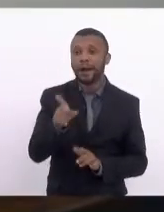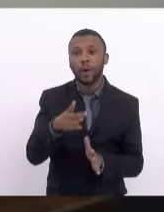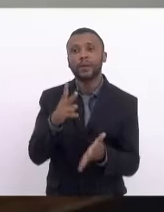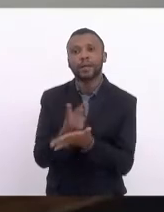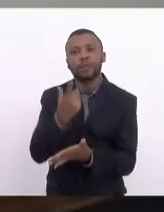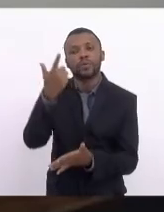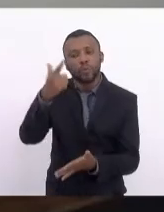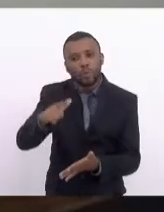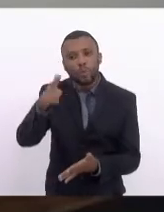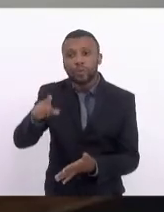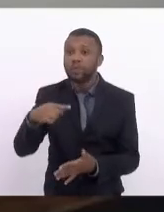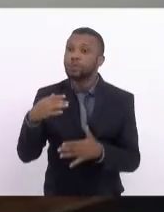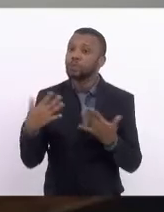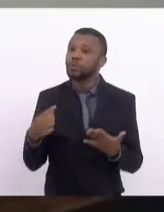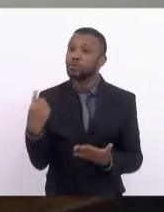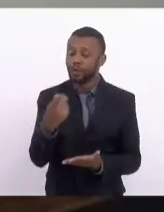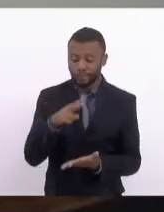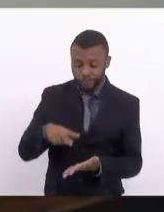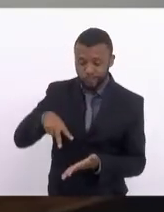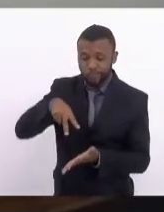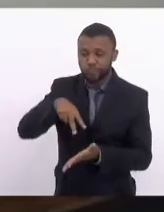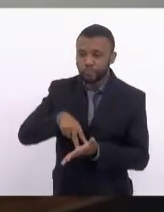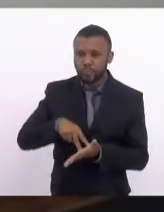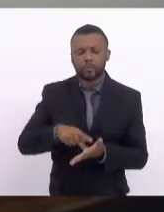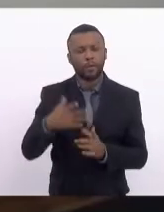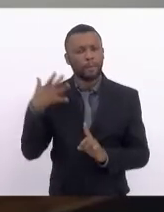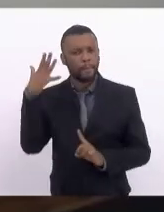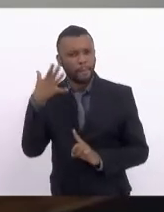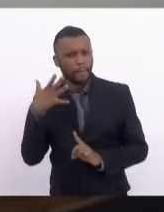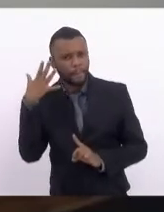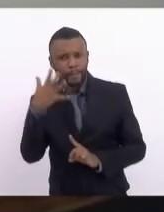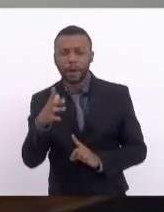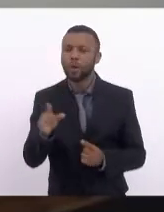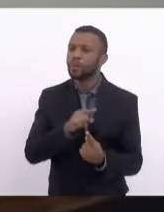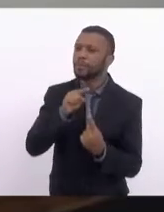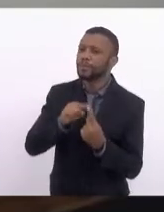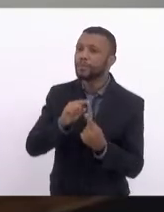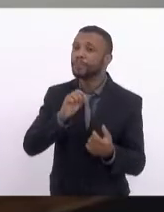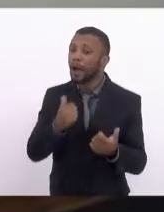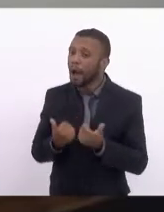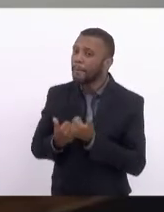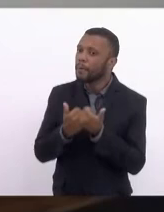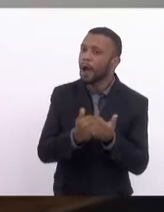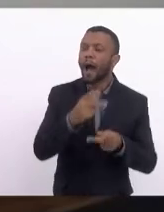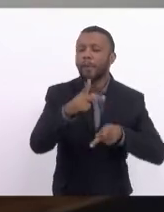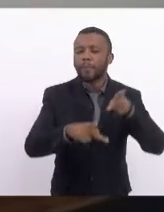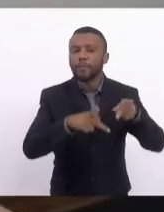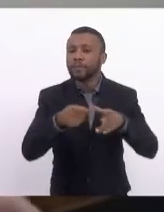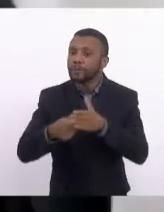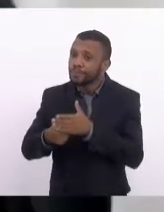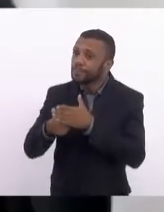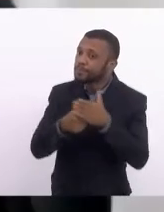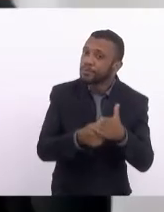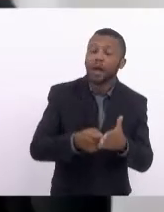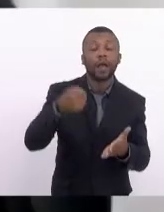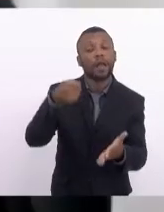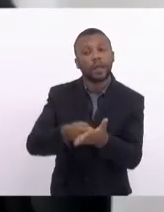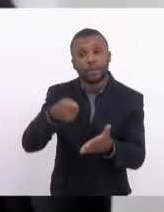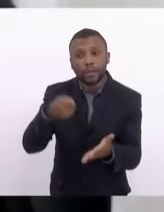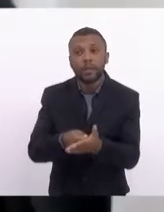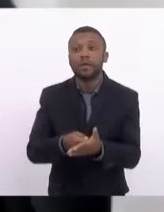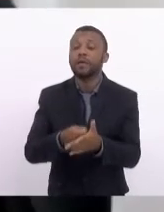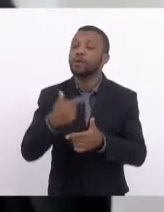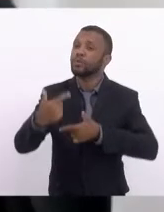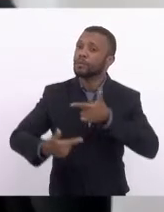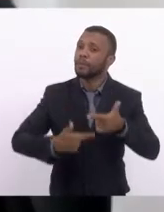aqui usando a tribuna que o povo nos conferiu para estar ao lado da população, denunciar e exigir que os serviços sejam prestados de